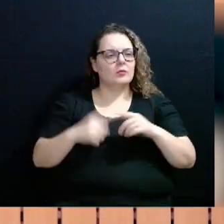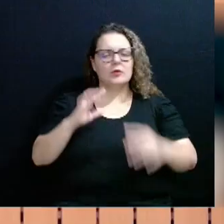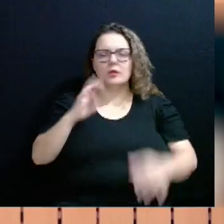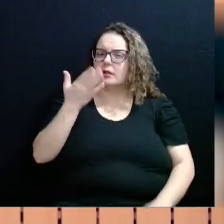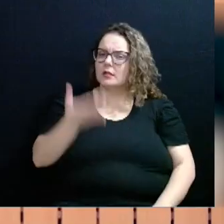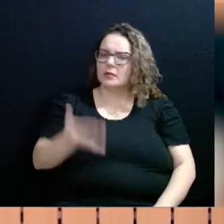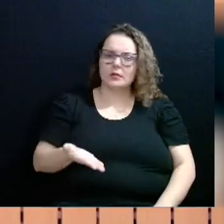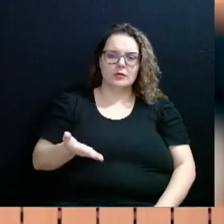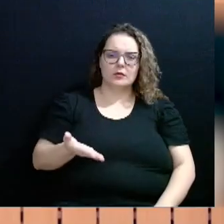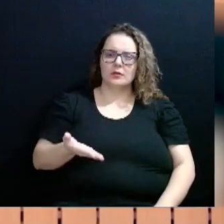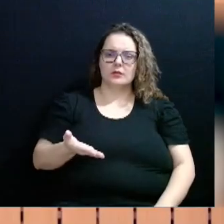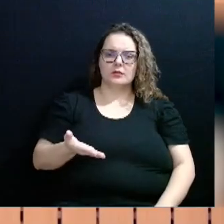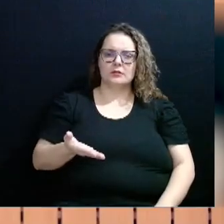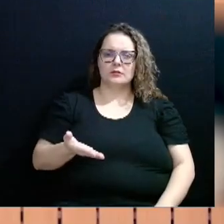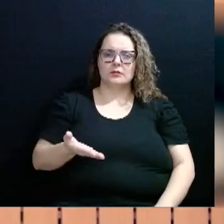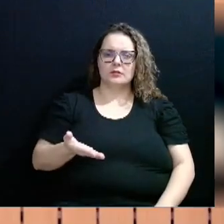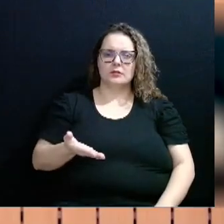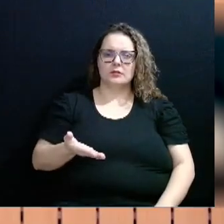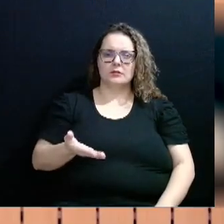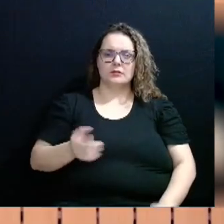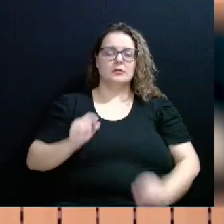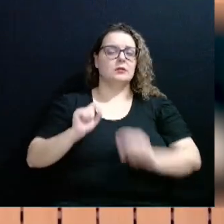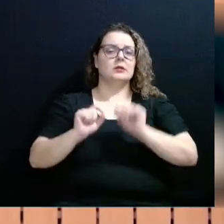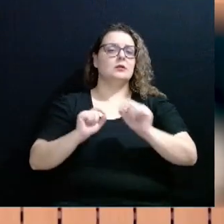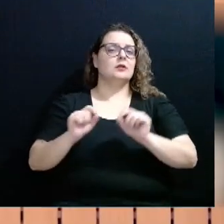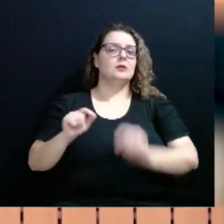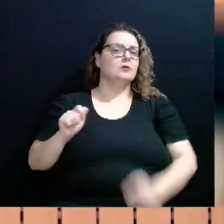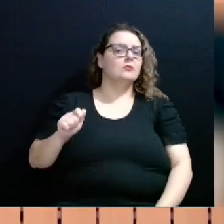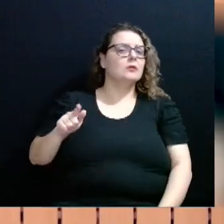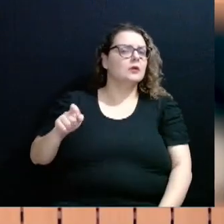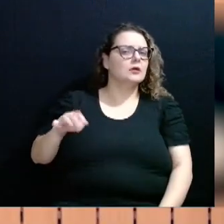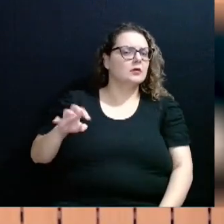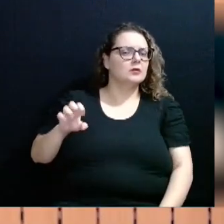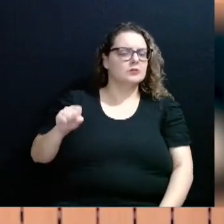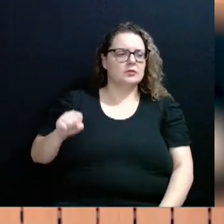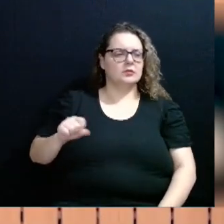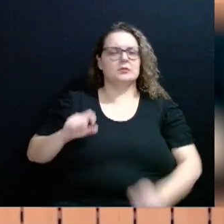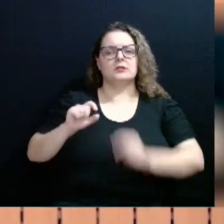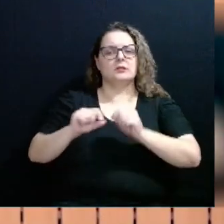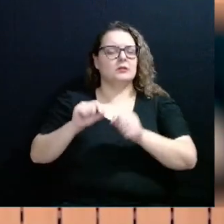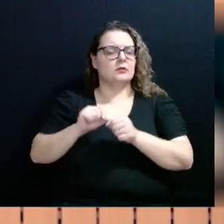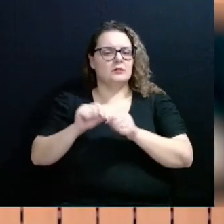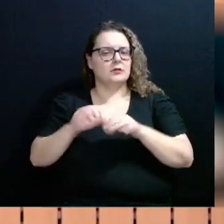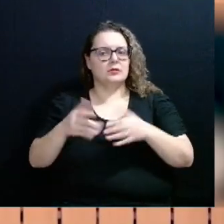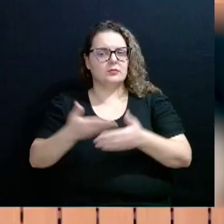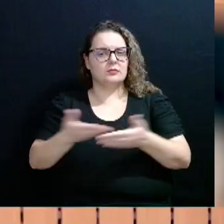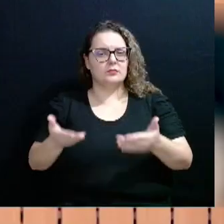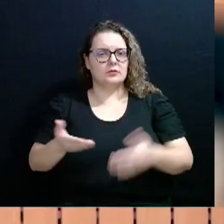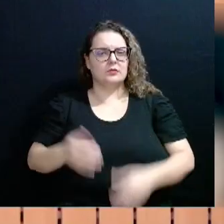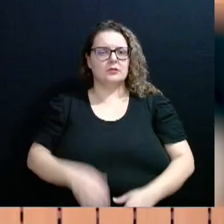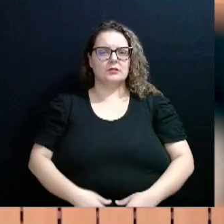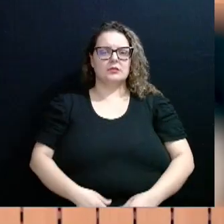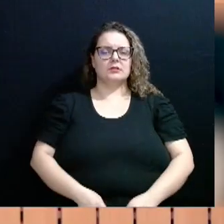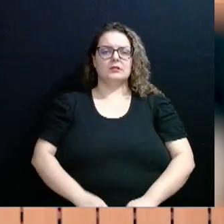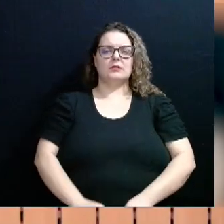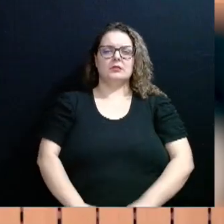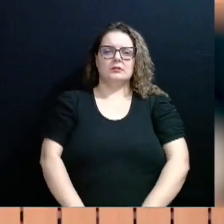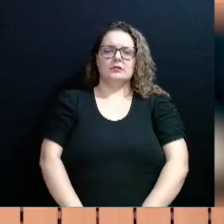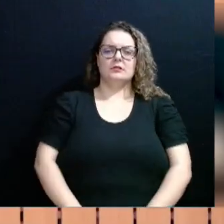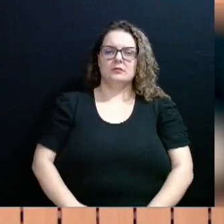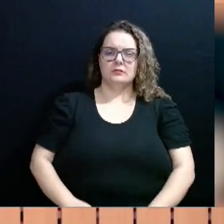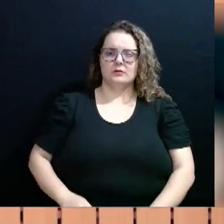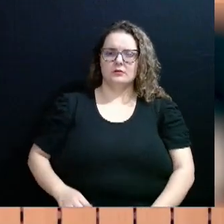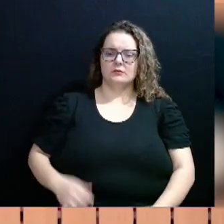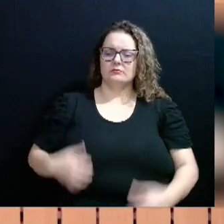E quem são os agentes, né? Quem está realizando tudo isso, né? E se a gente tem como mudar, ter